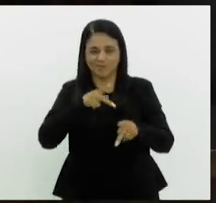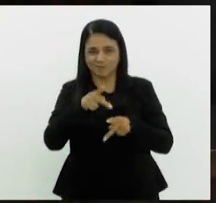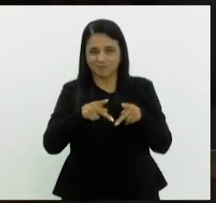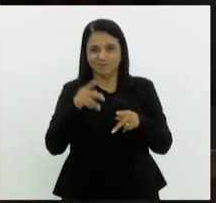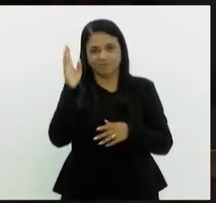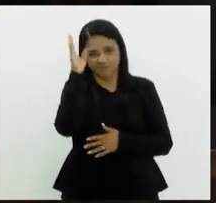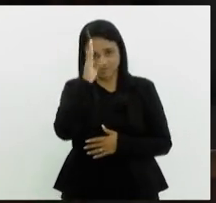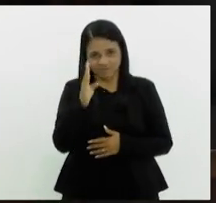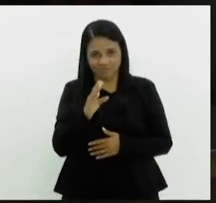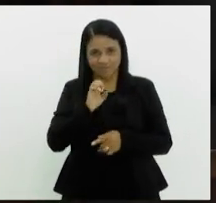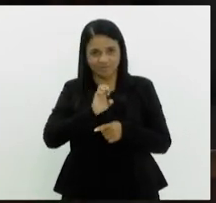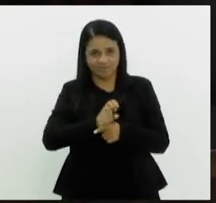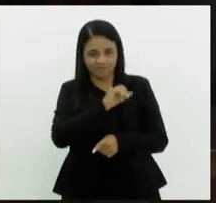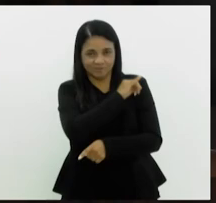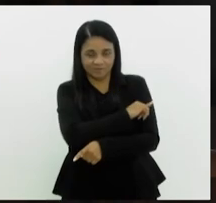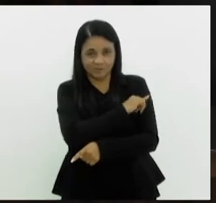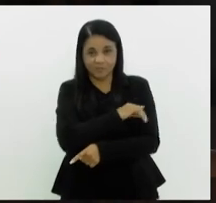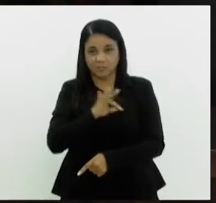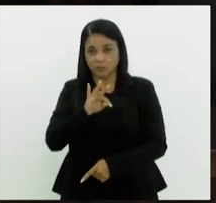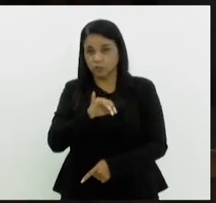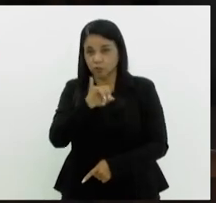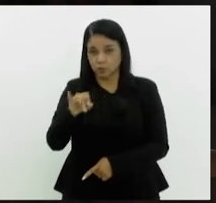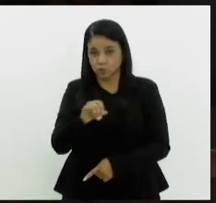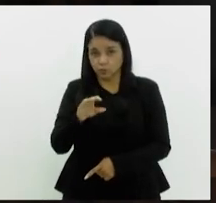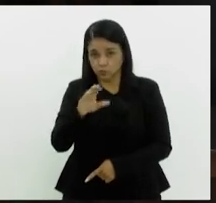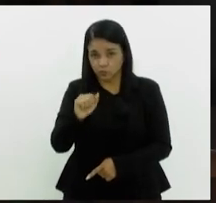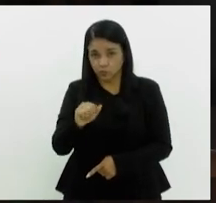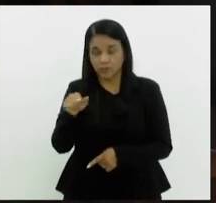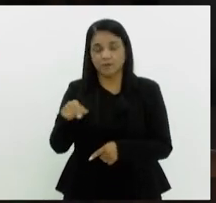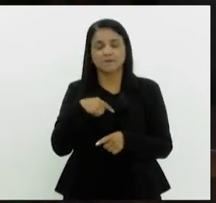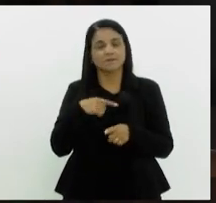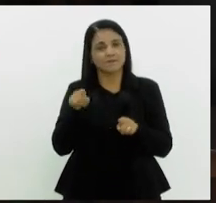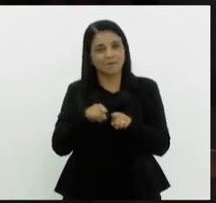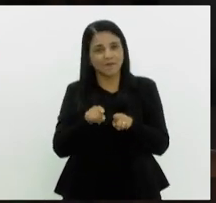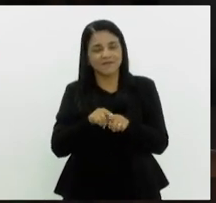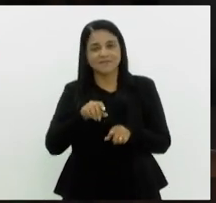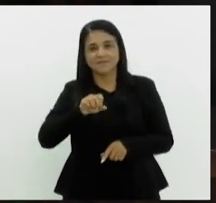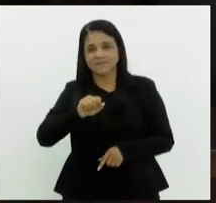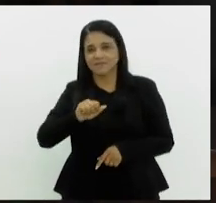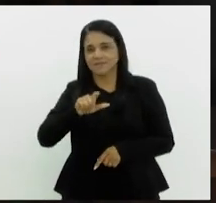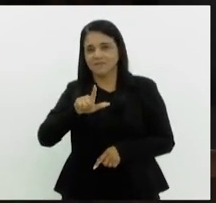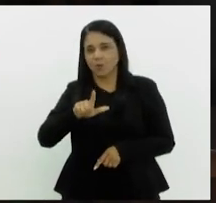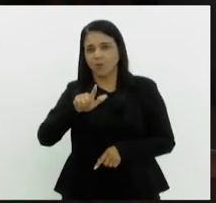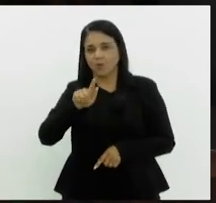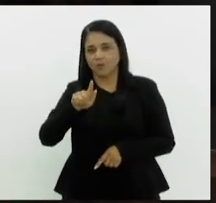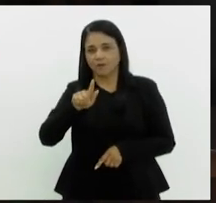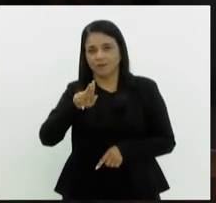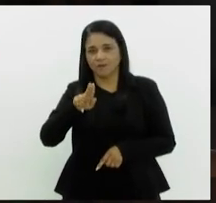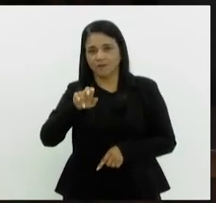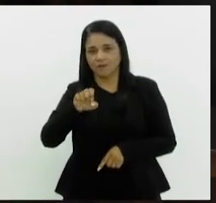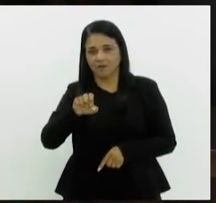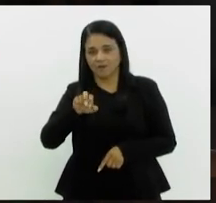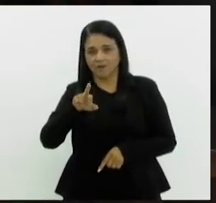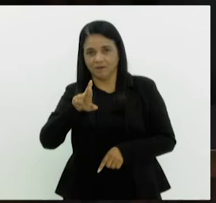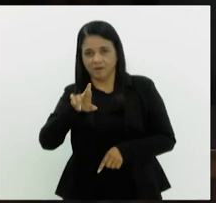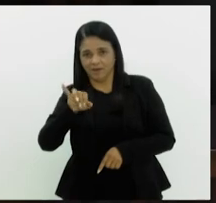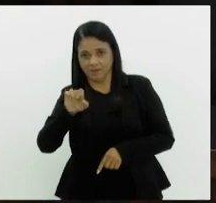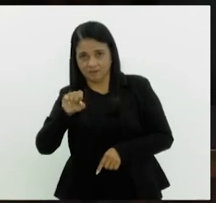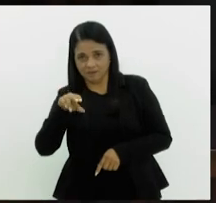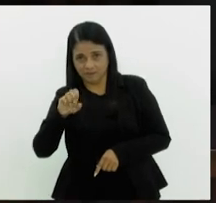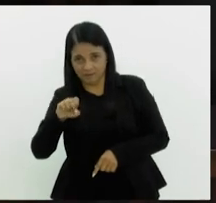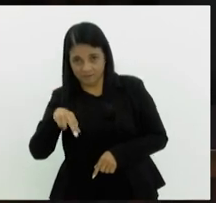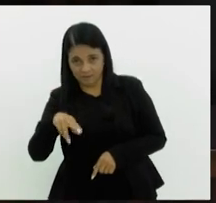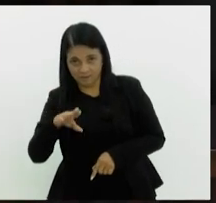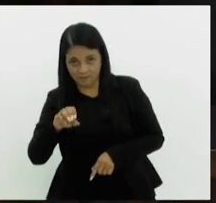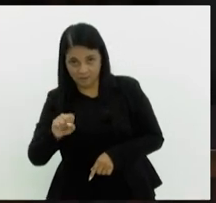Janeiro, da Tijuca, orgulhosamente salgueirense, liderou e ainda vai liderar por muitos e muitos anos